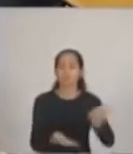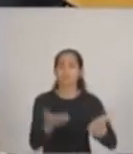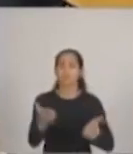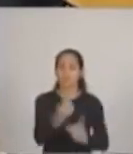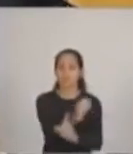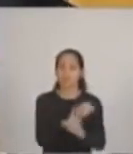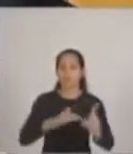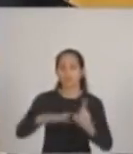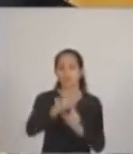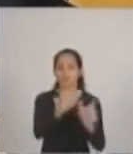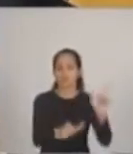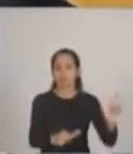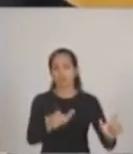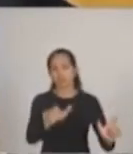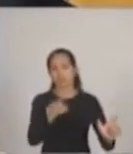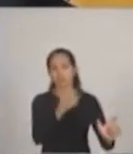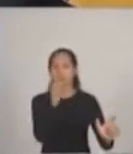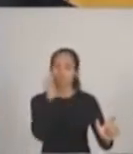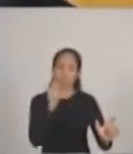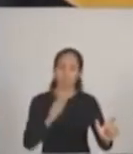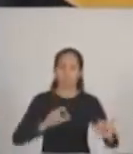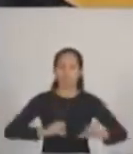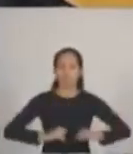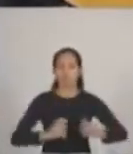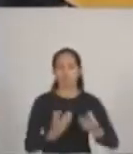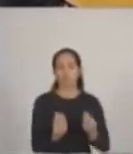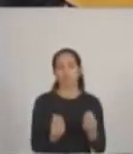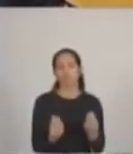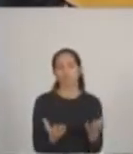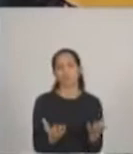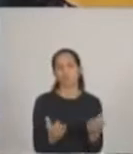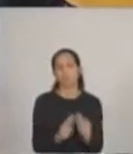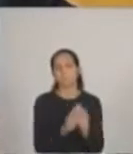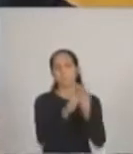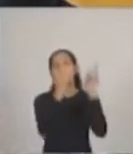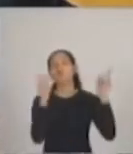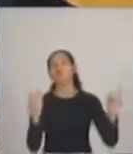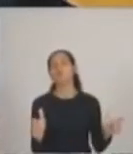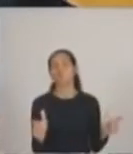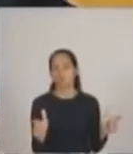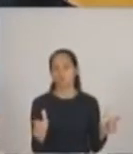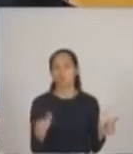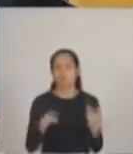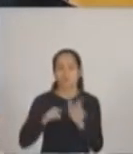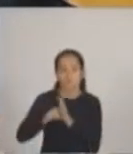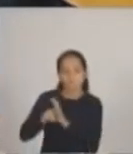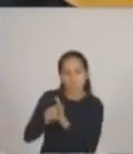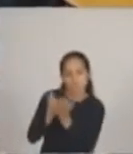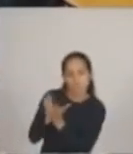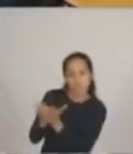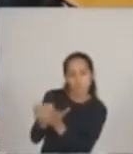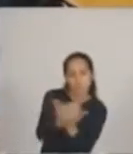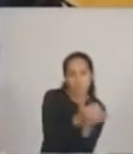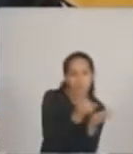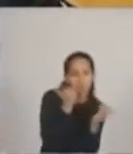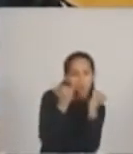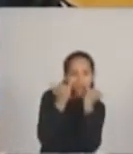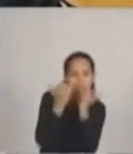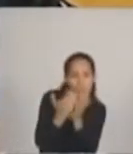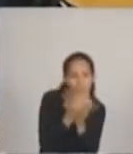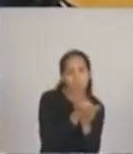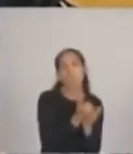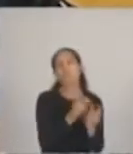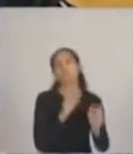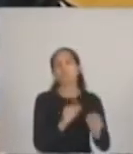sociedade, principalmente desses, na grande maioria dos casos, pela pesquisa, são os maridos e pessoas próximas